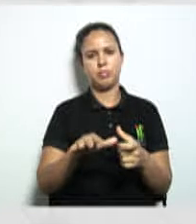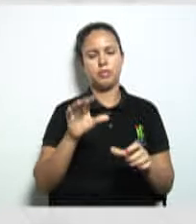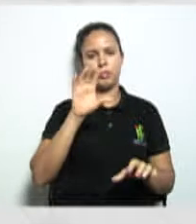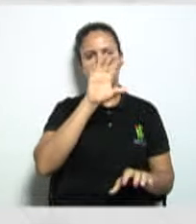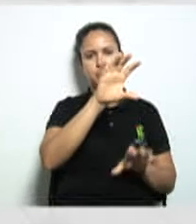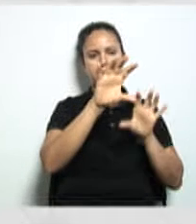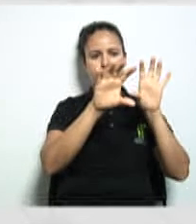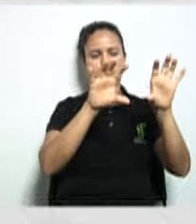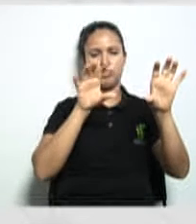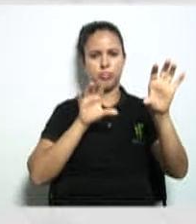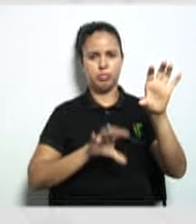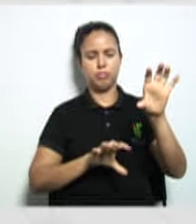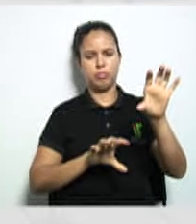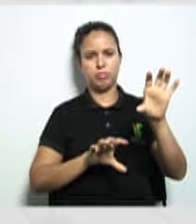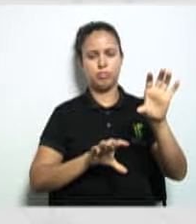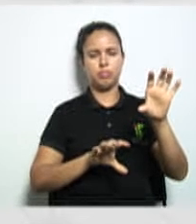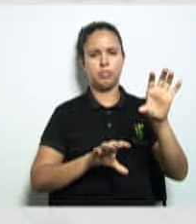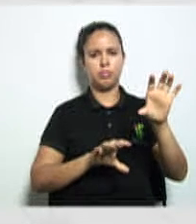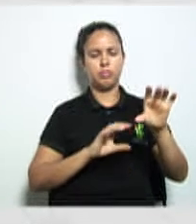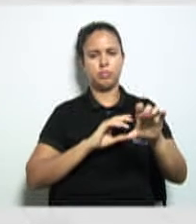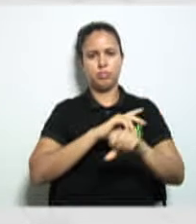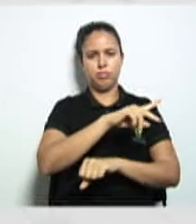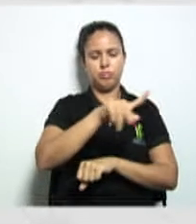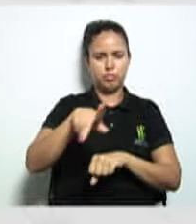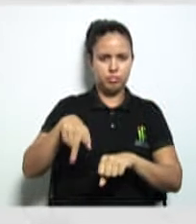regionais, nacionais e